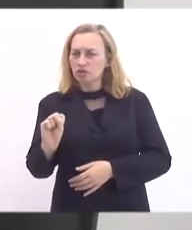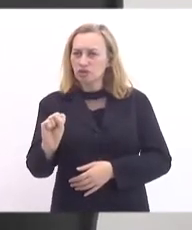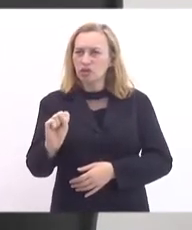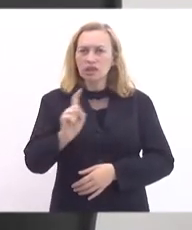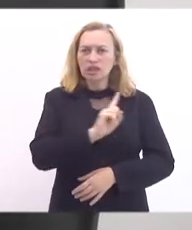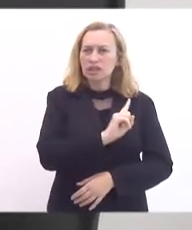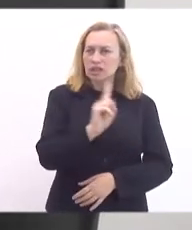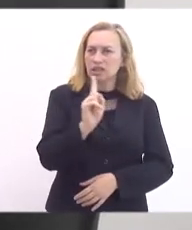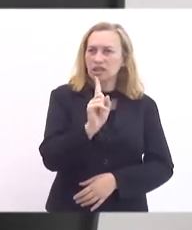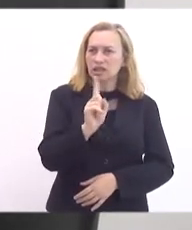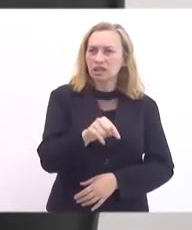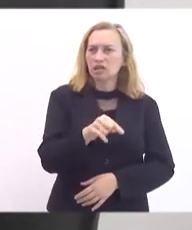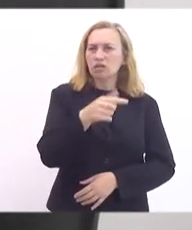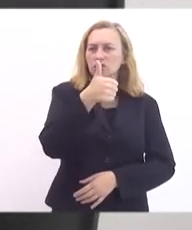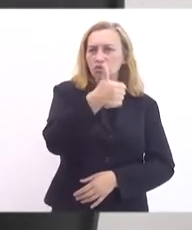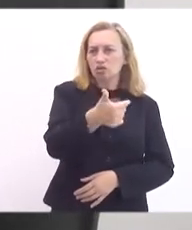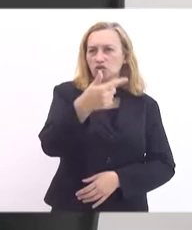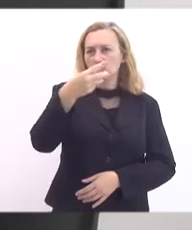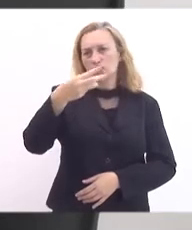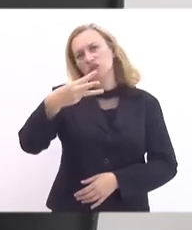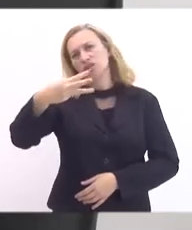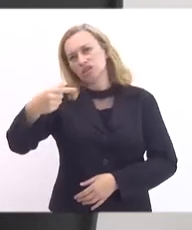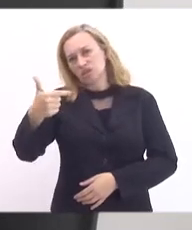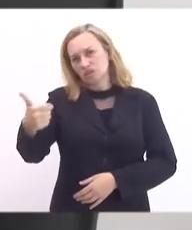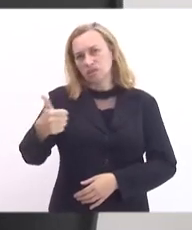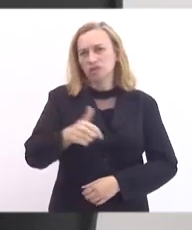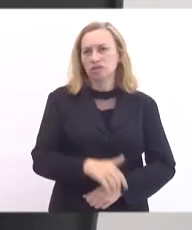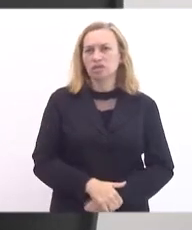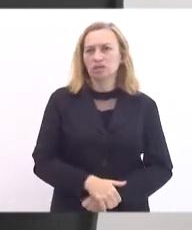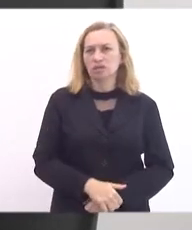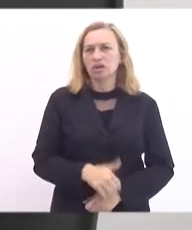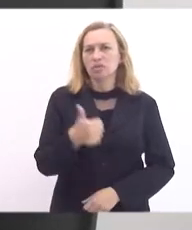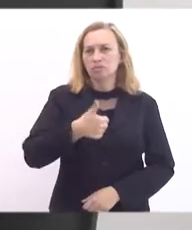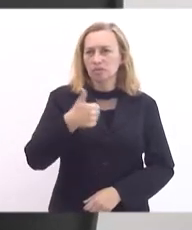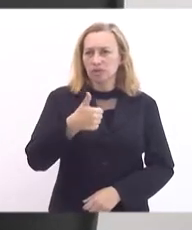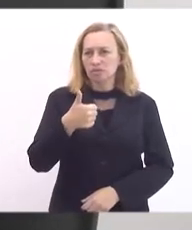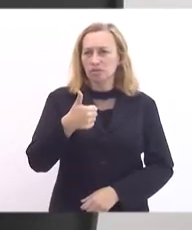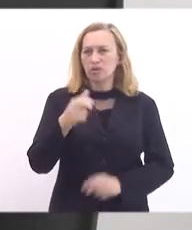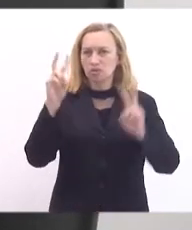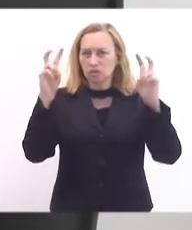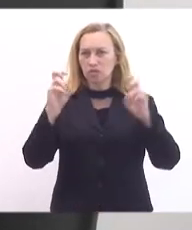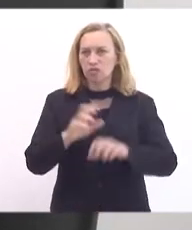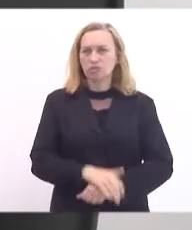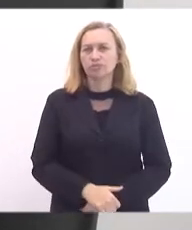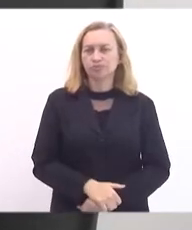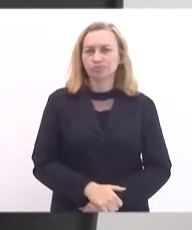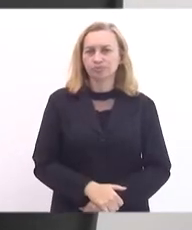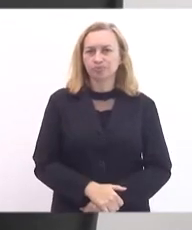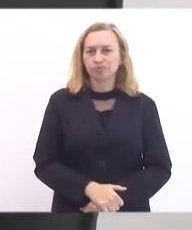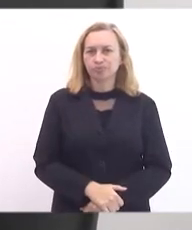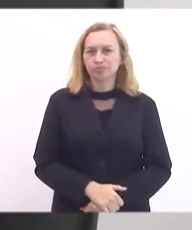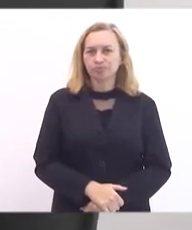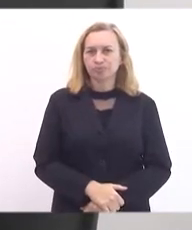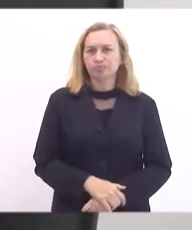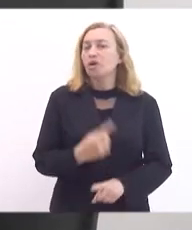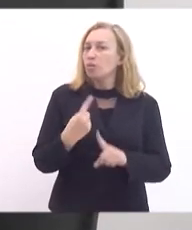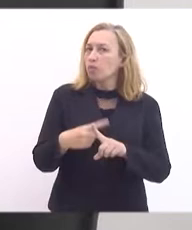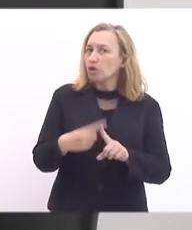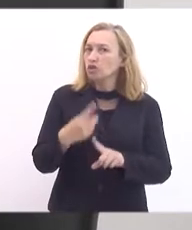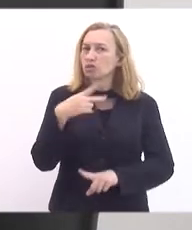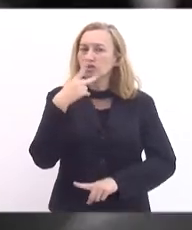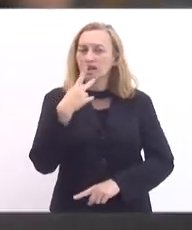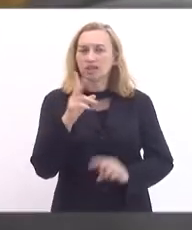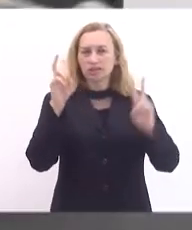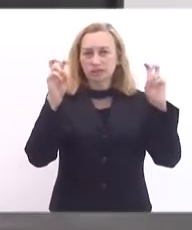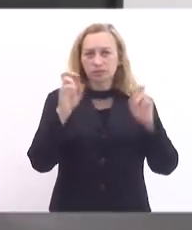e não 2032 essa é a primeira questão hora e por que eu tô